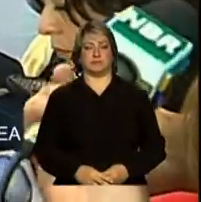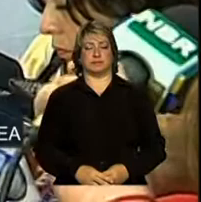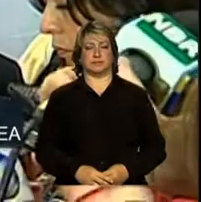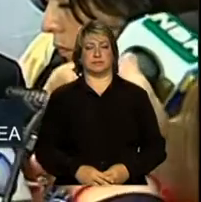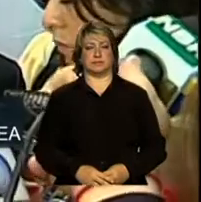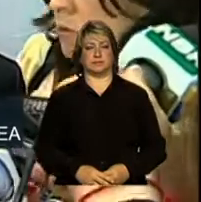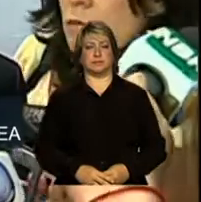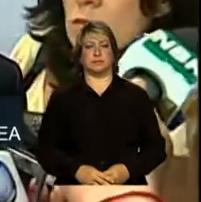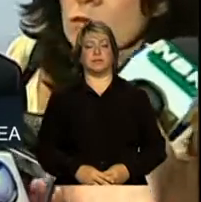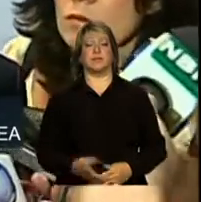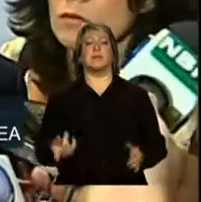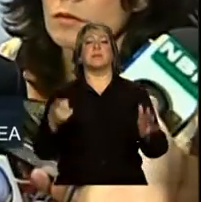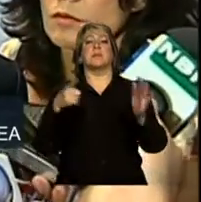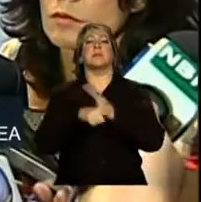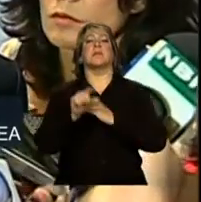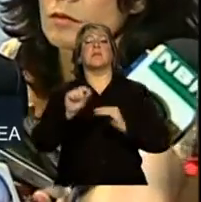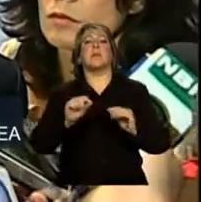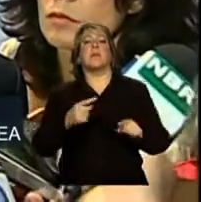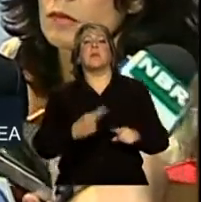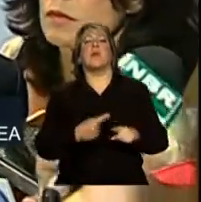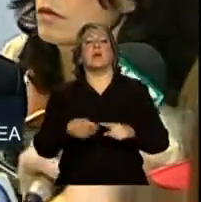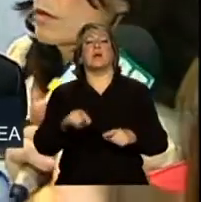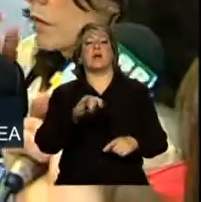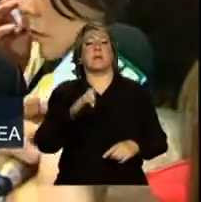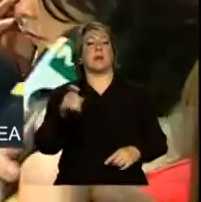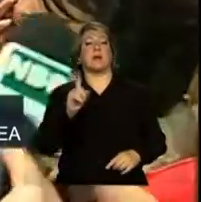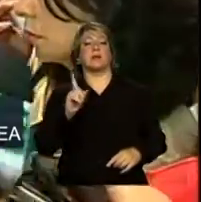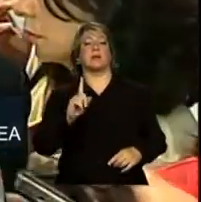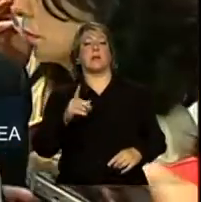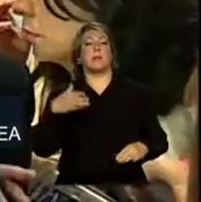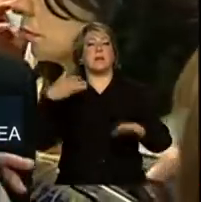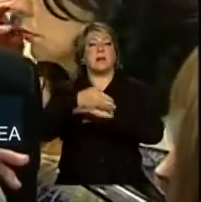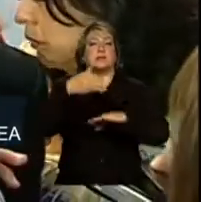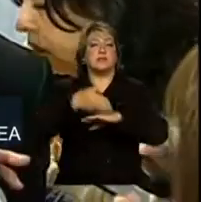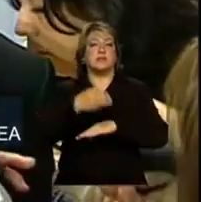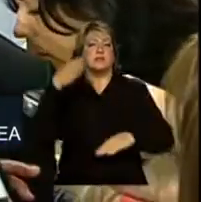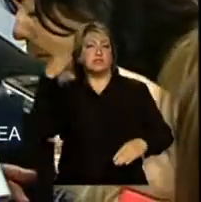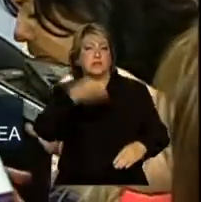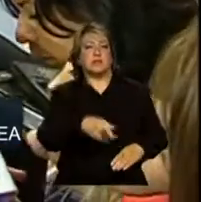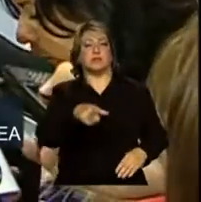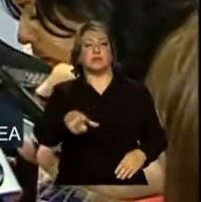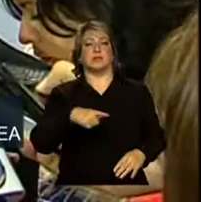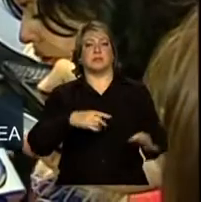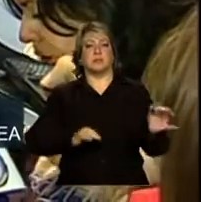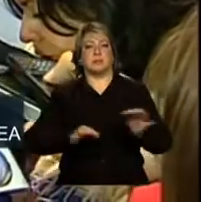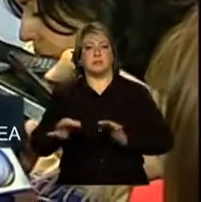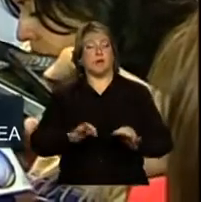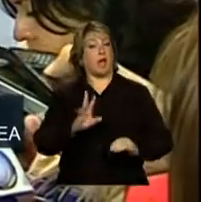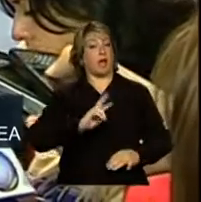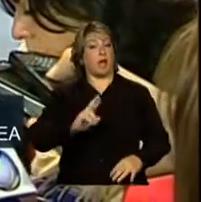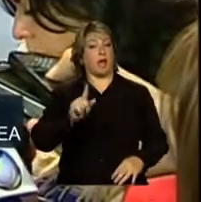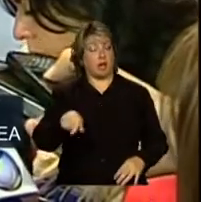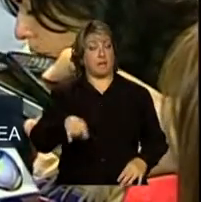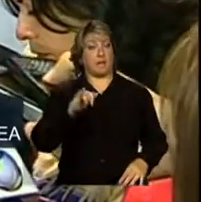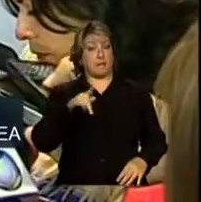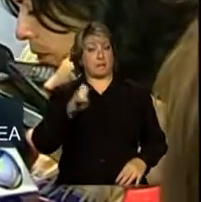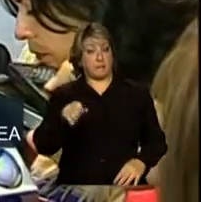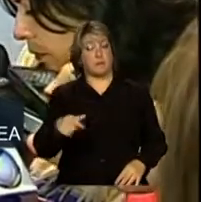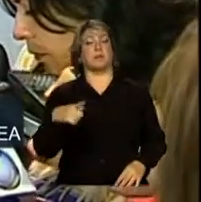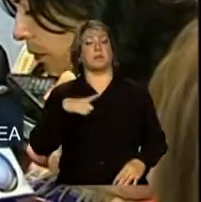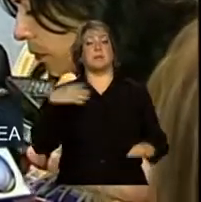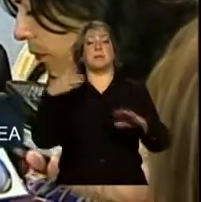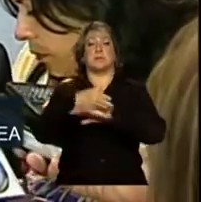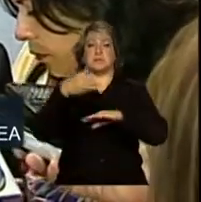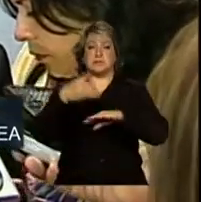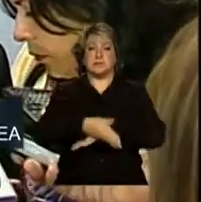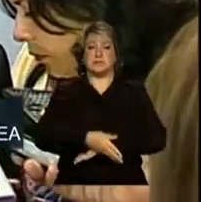Por que o IPEA não participa hoje diretamente da elaboração das políticas públicas? O IPEA participa da geração de políticas públicas,